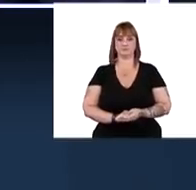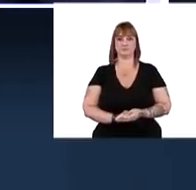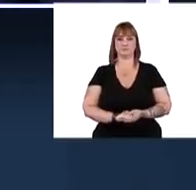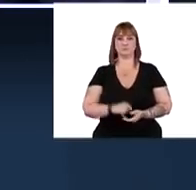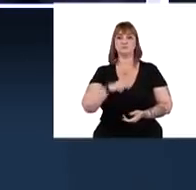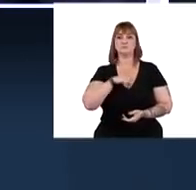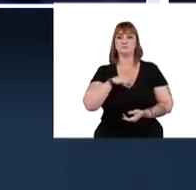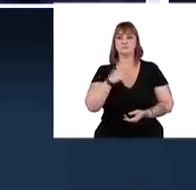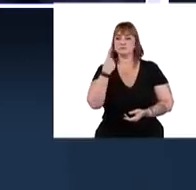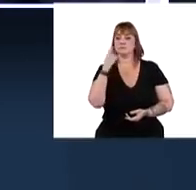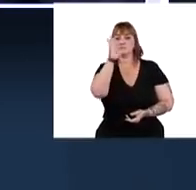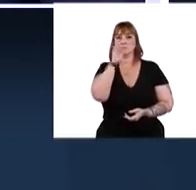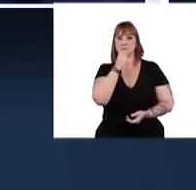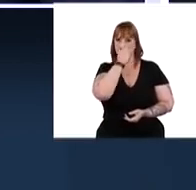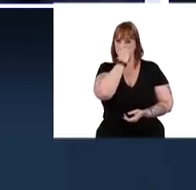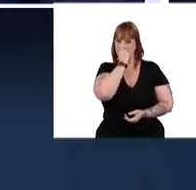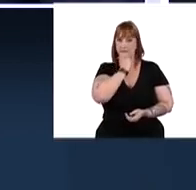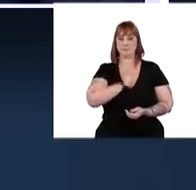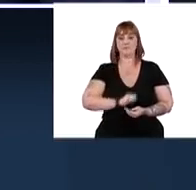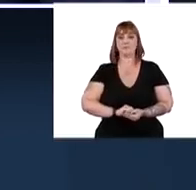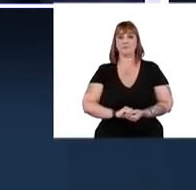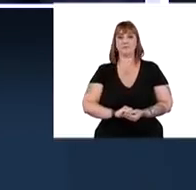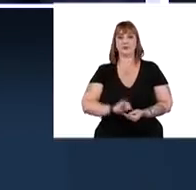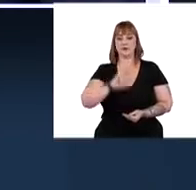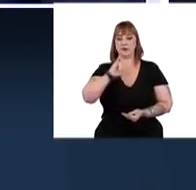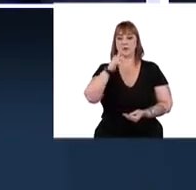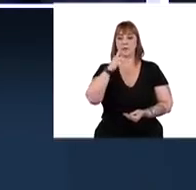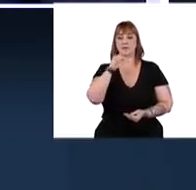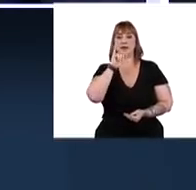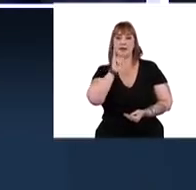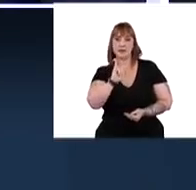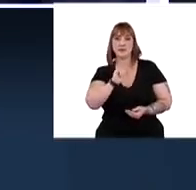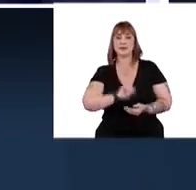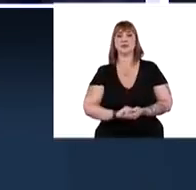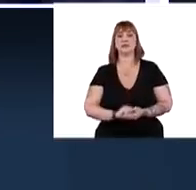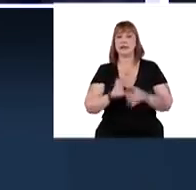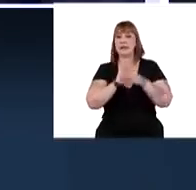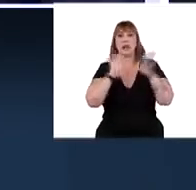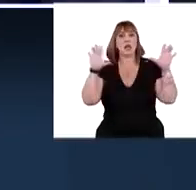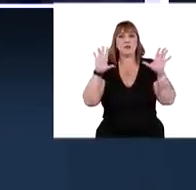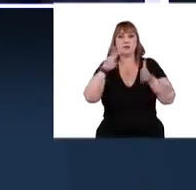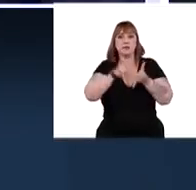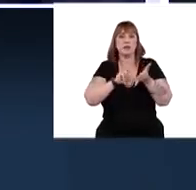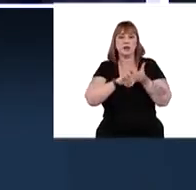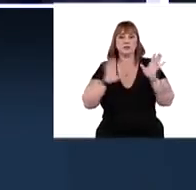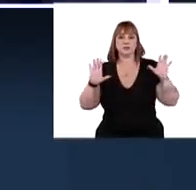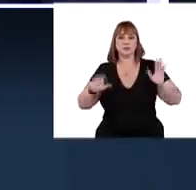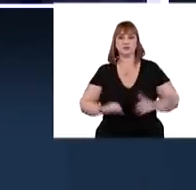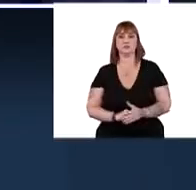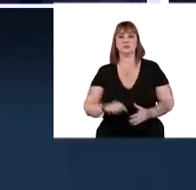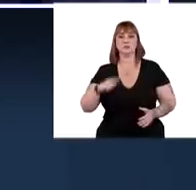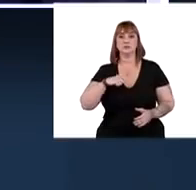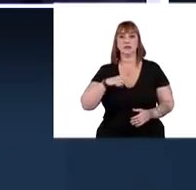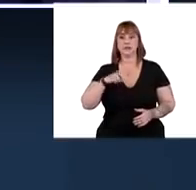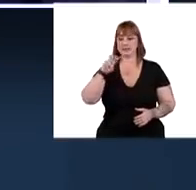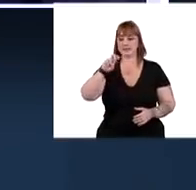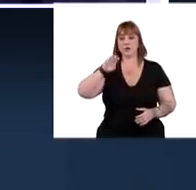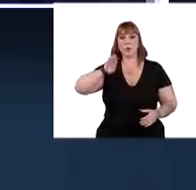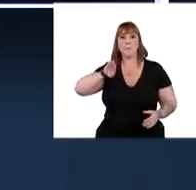Tem 1% do IPI, né, de isenção. Então, só aí tu tem 5